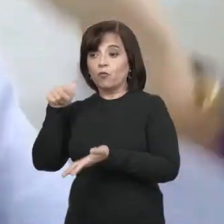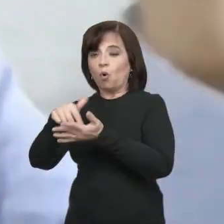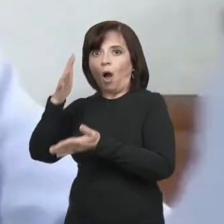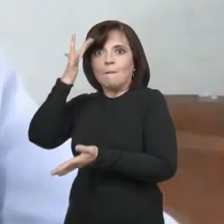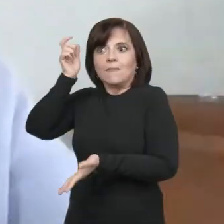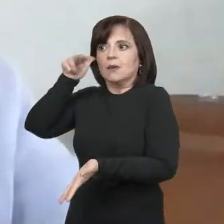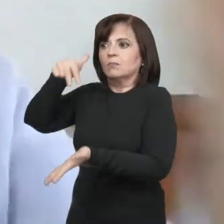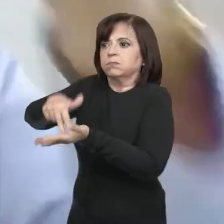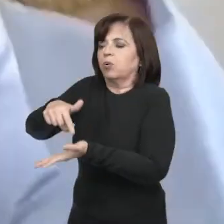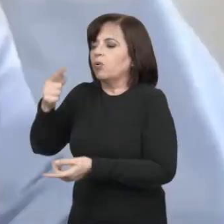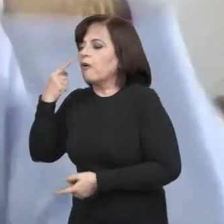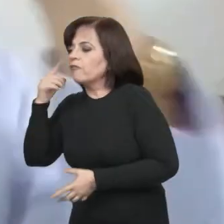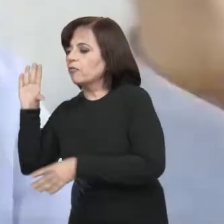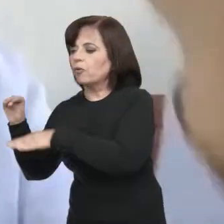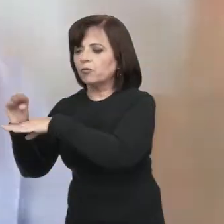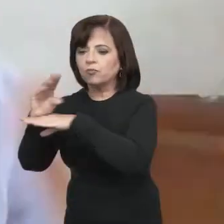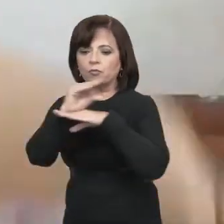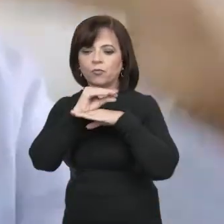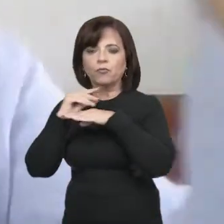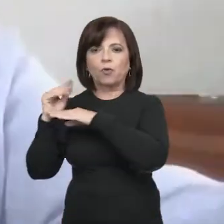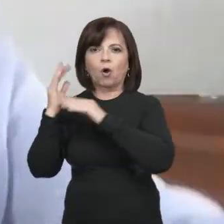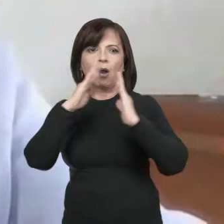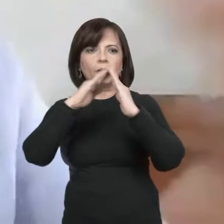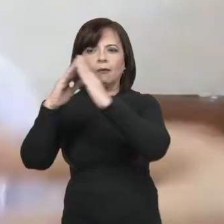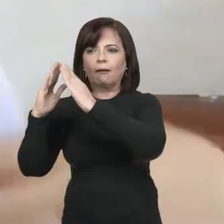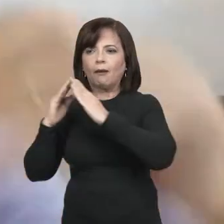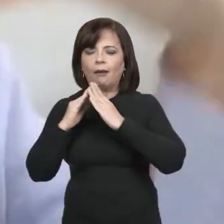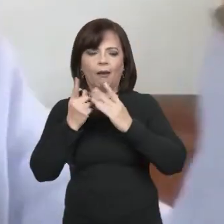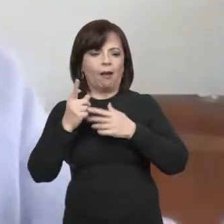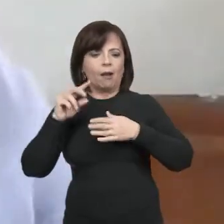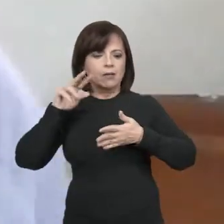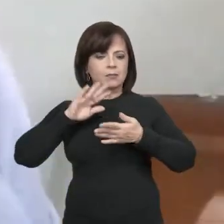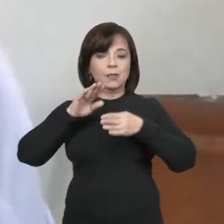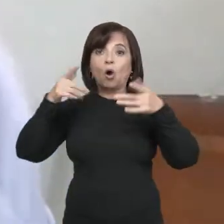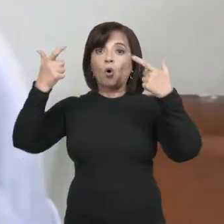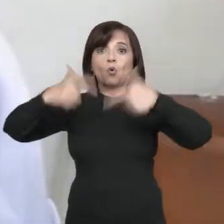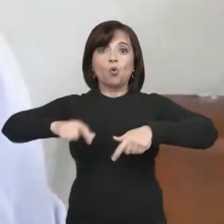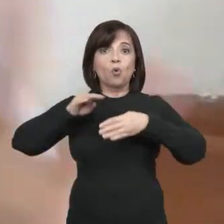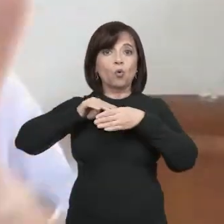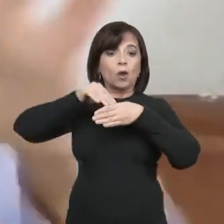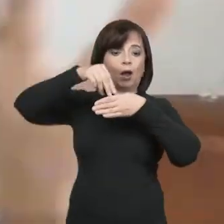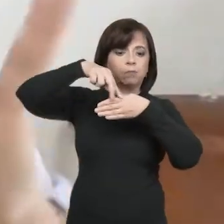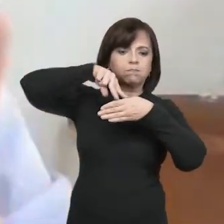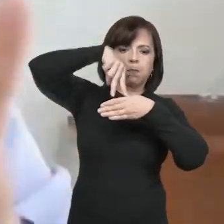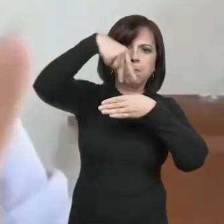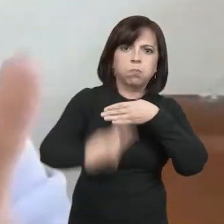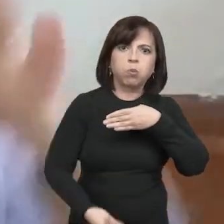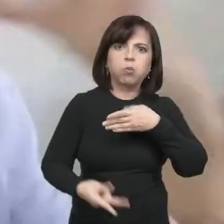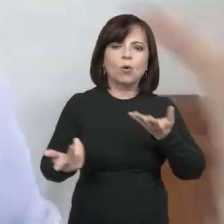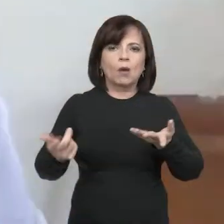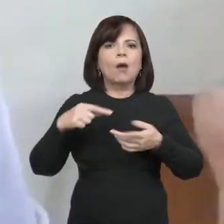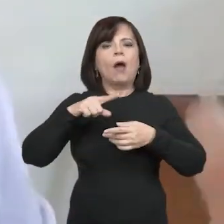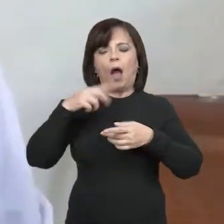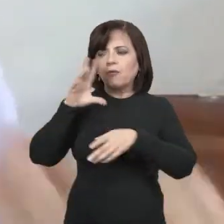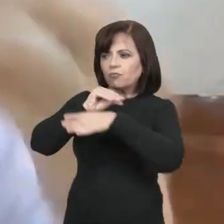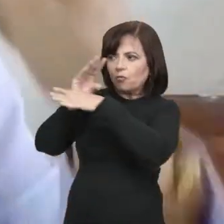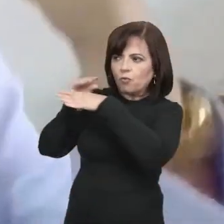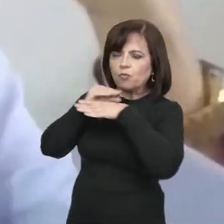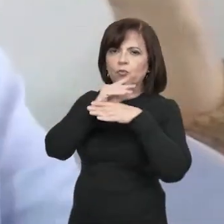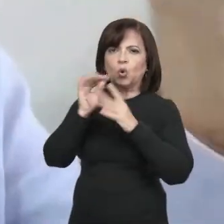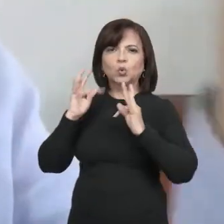perícia. Eu recebi as fotos da cena do crime, da casa, recebi as fotos do barranco. Tudo isso, toda essa